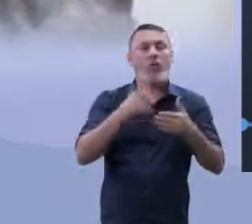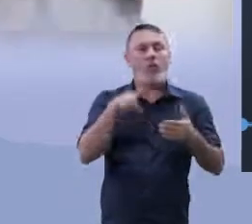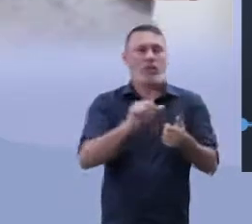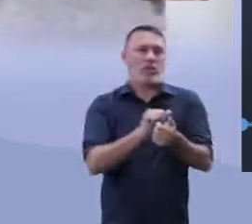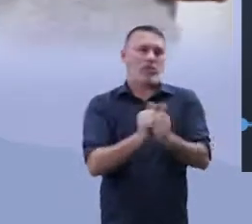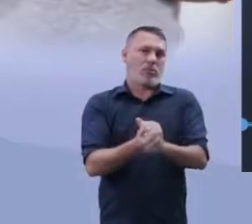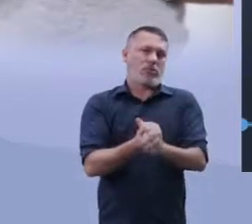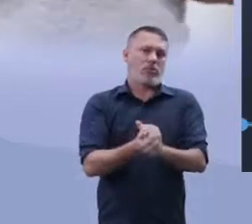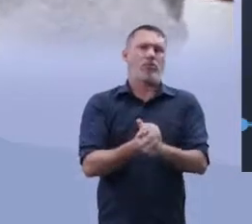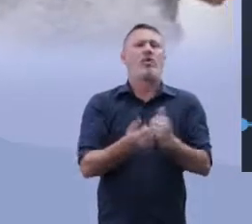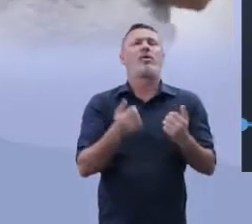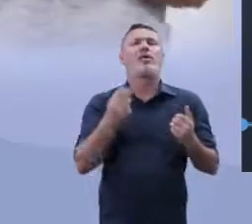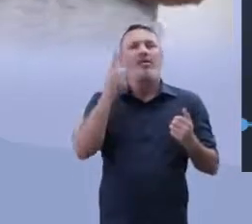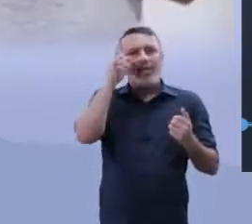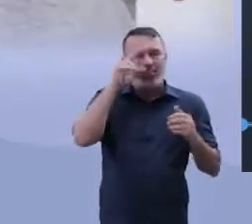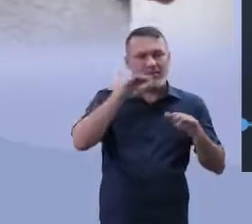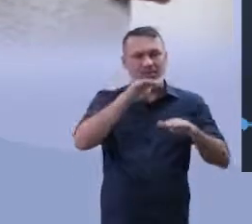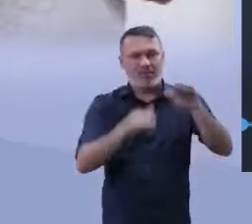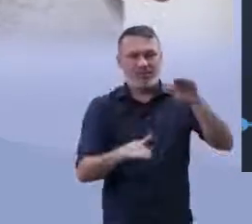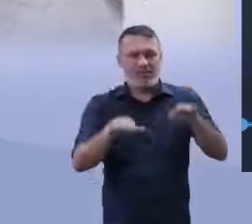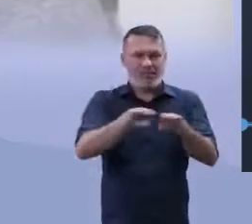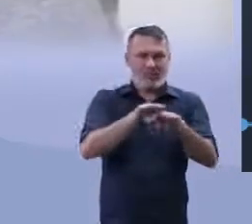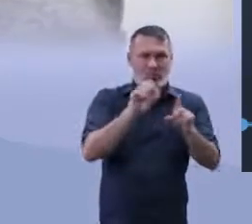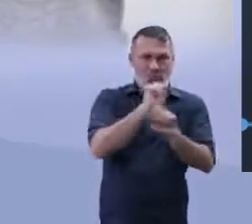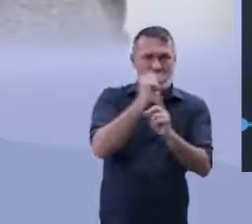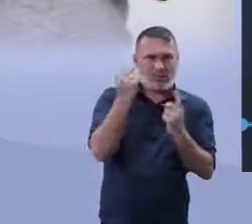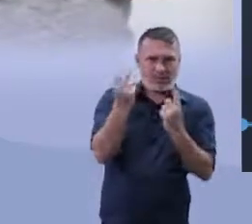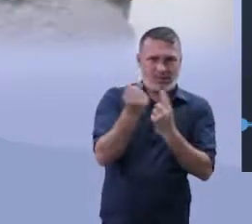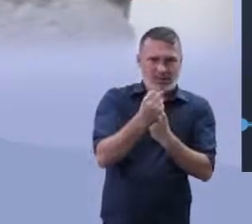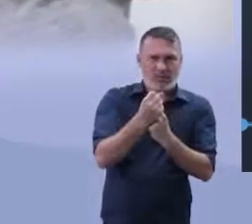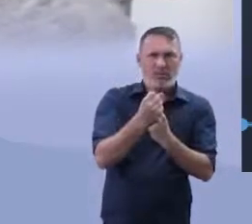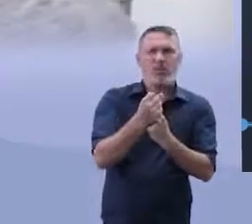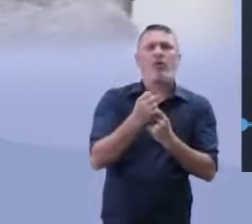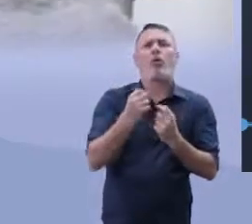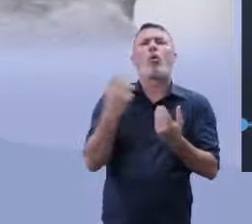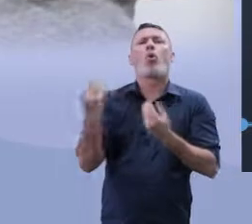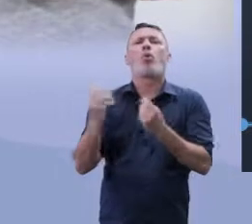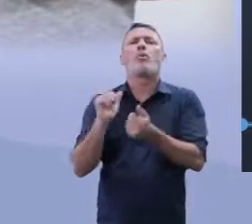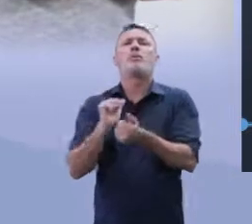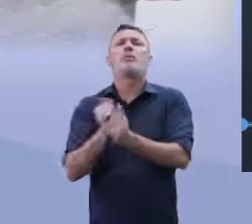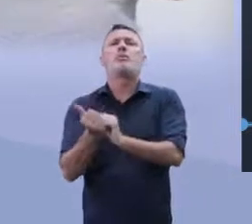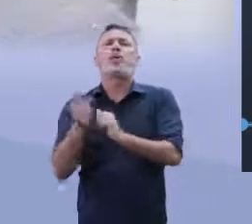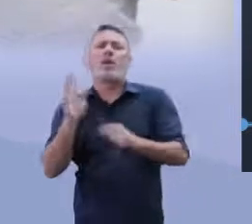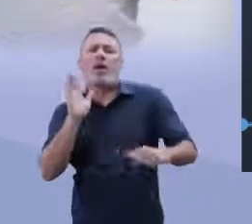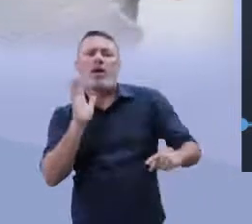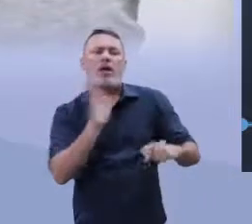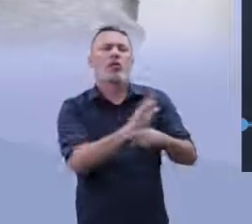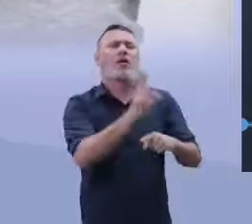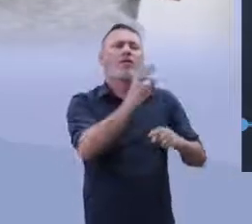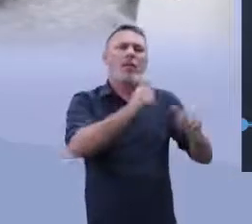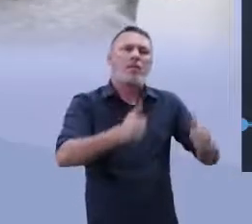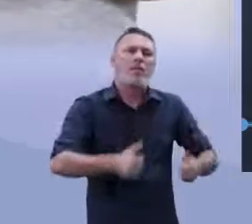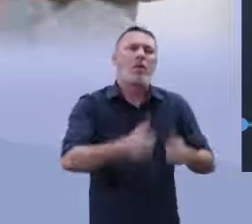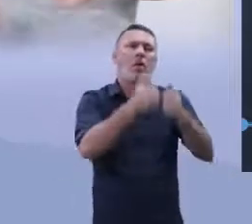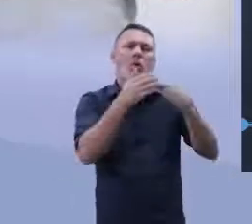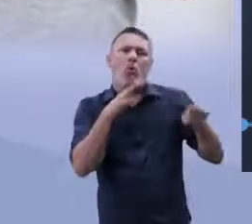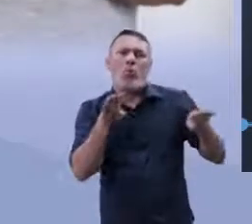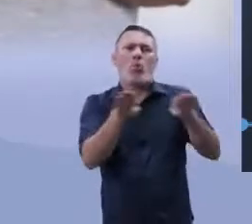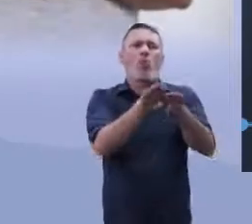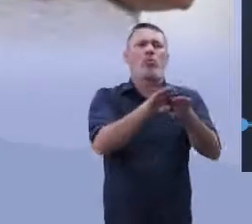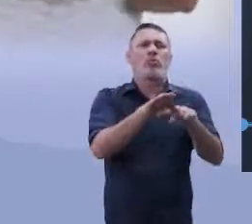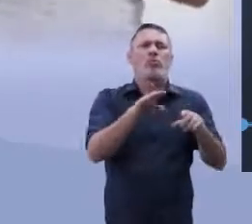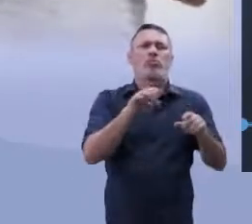falar sobre o esporte. Como que o esporte pode ser um mecanismo de modificação da sociedade? Como que o esporte pode